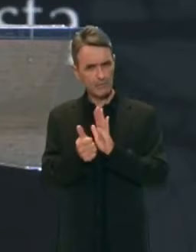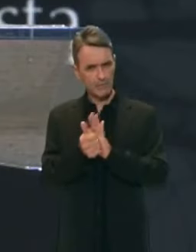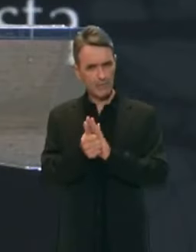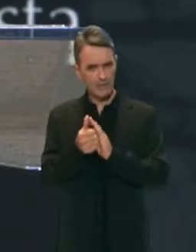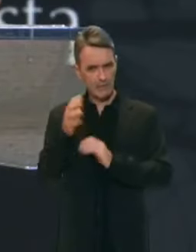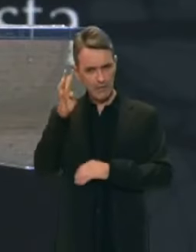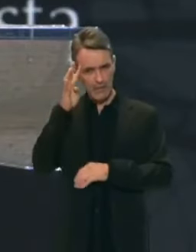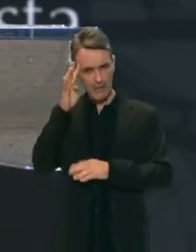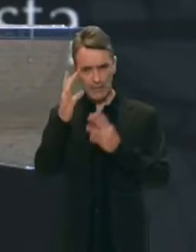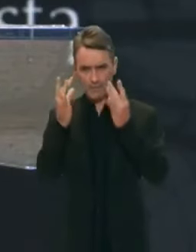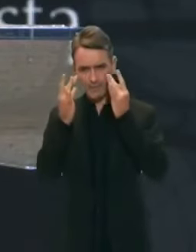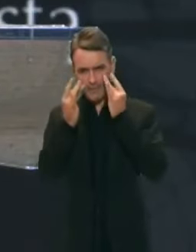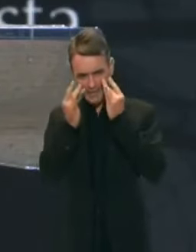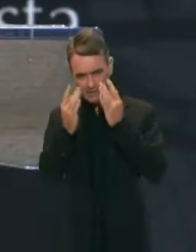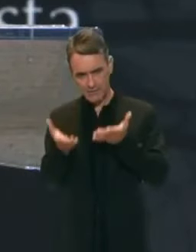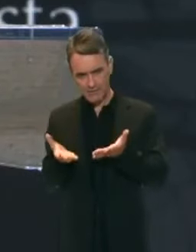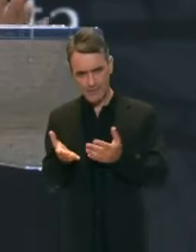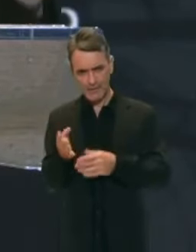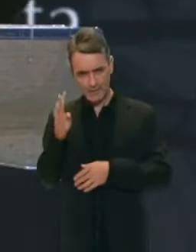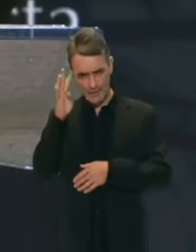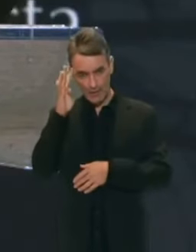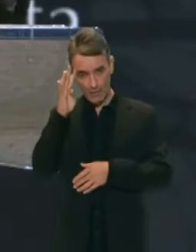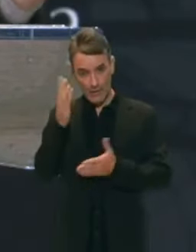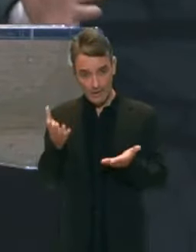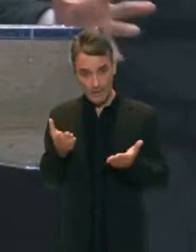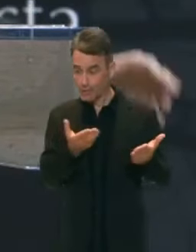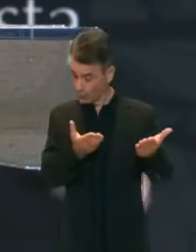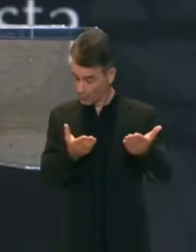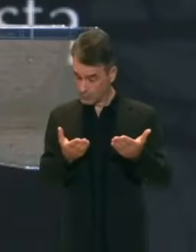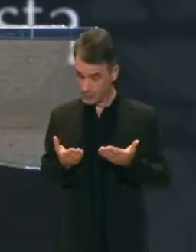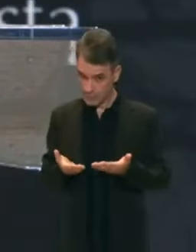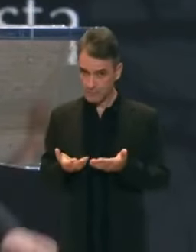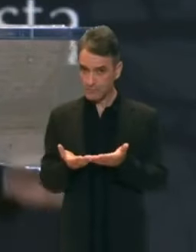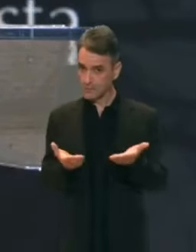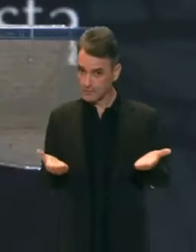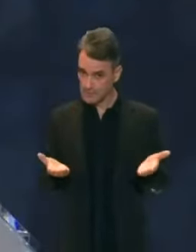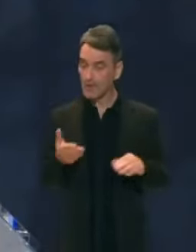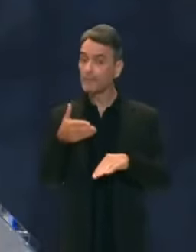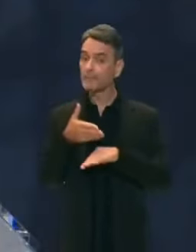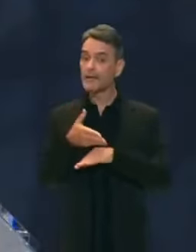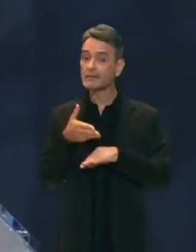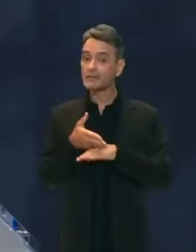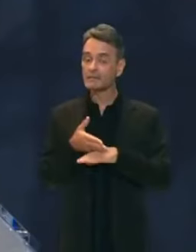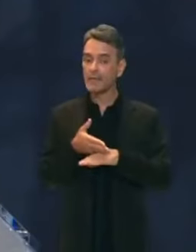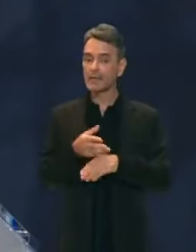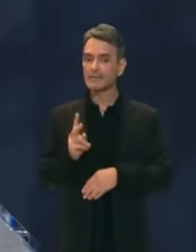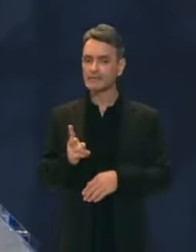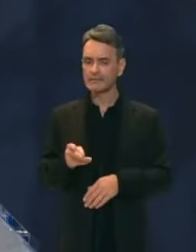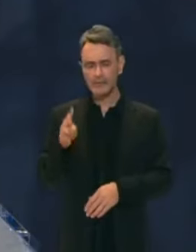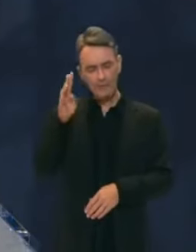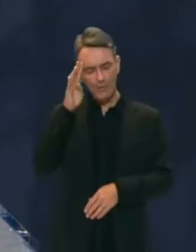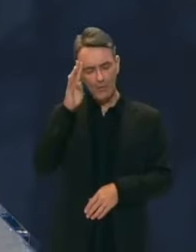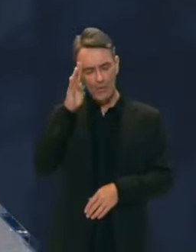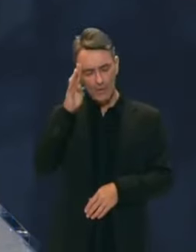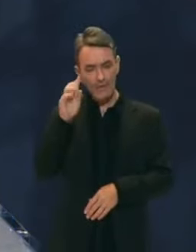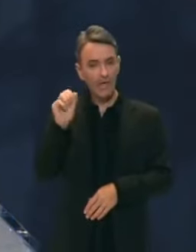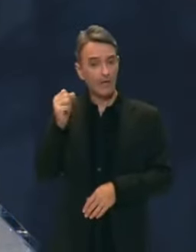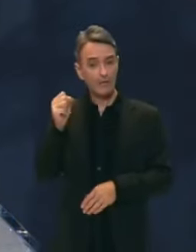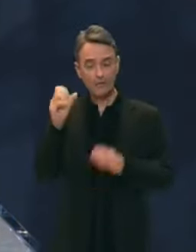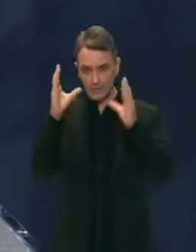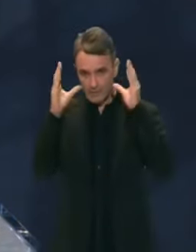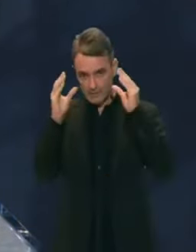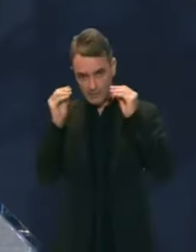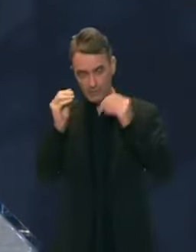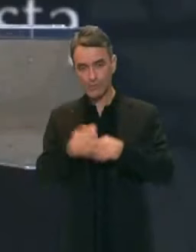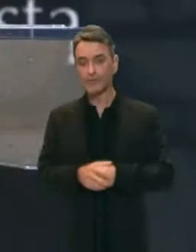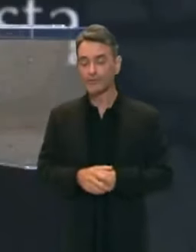Curitiba presencialmente na quarta, eu queria te convidar. Participa conosco toda quarta-feira às 20 horas. Eu